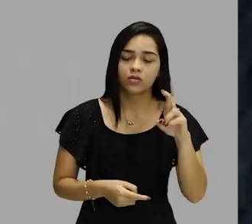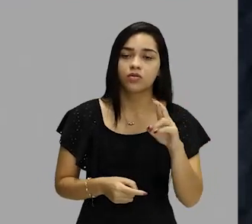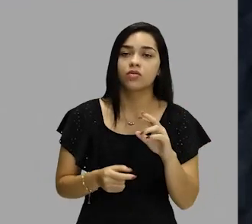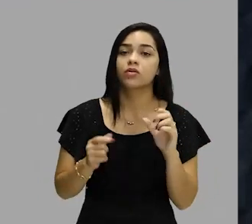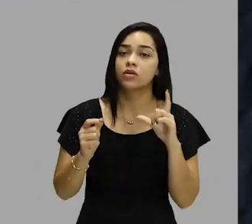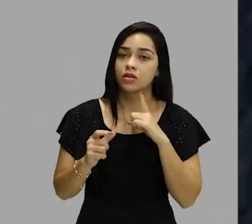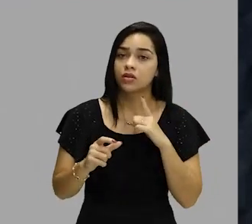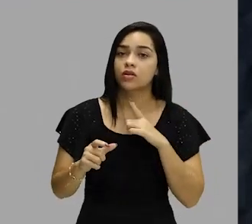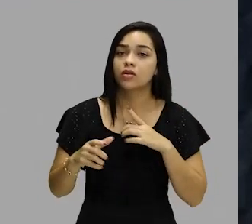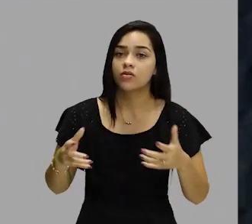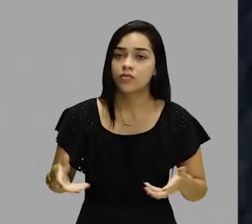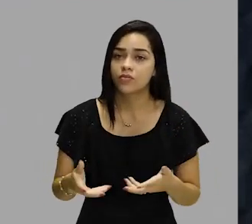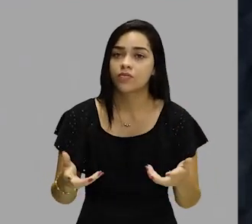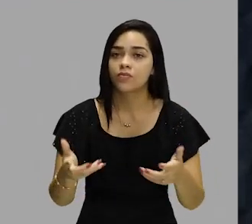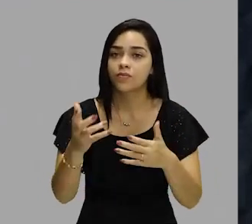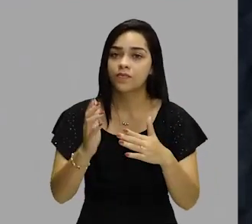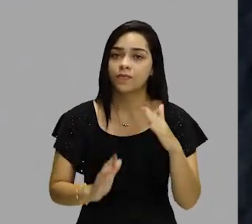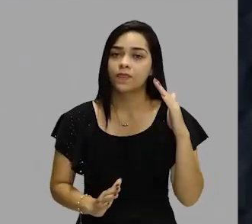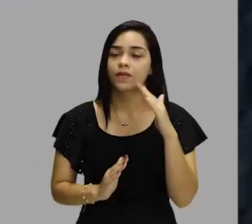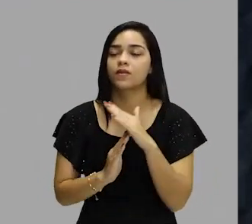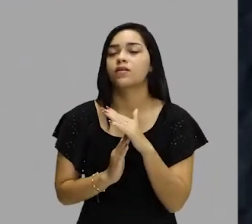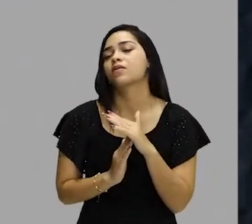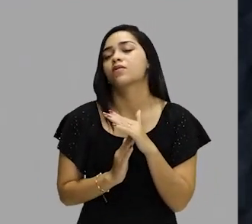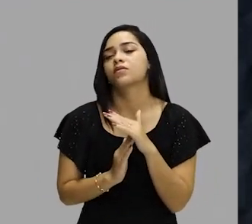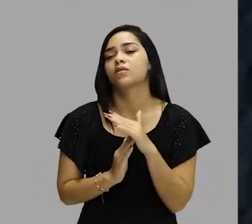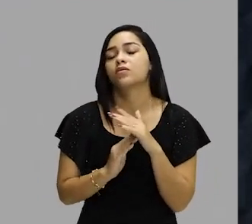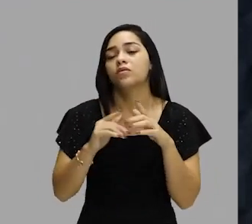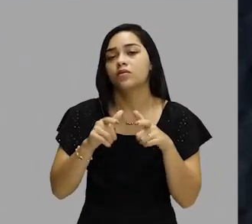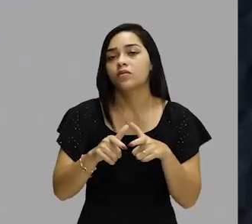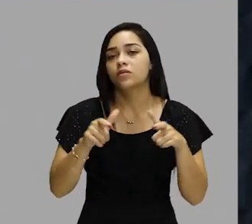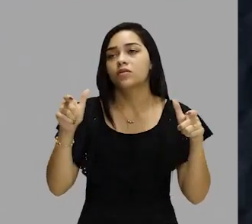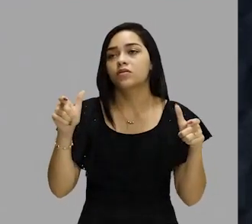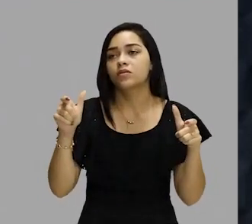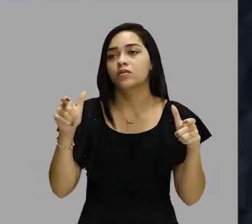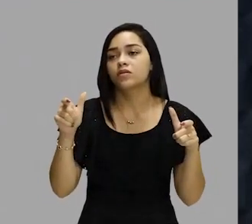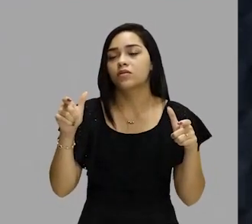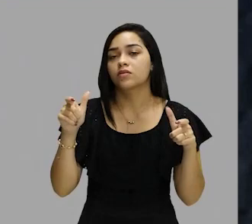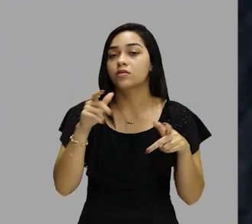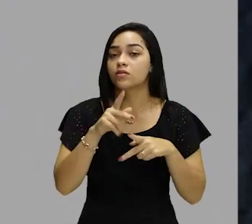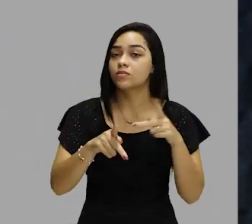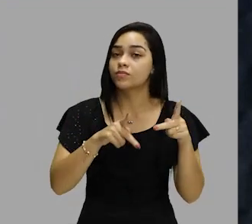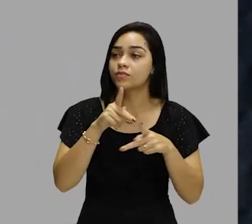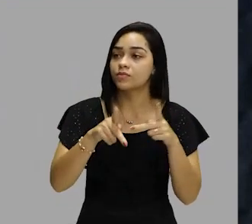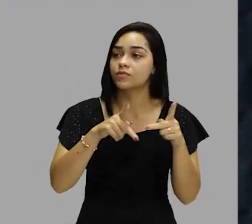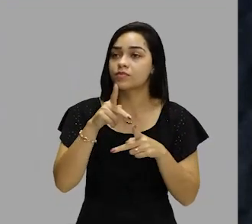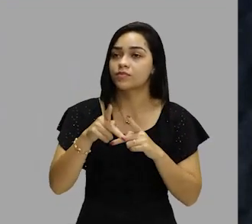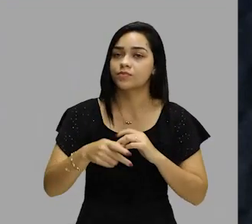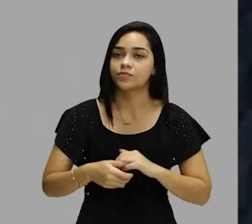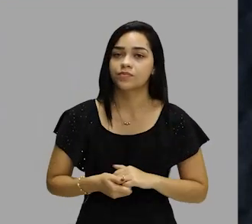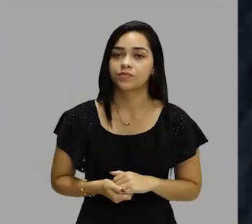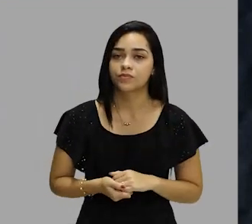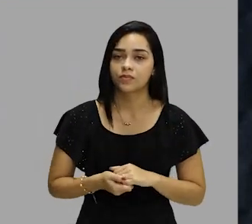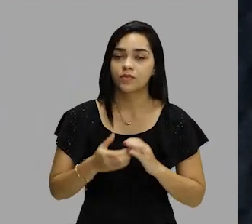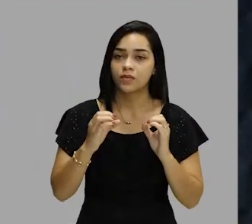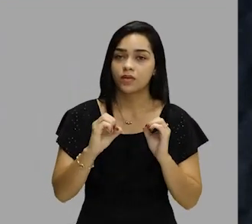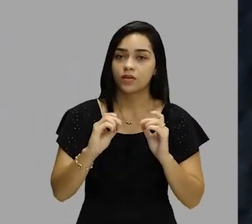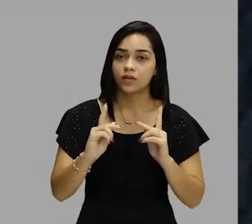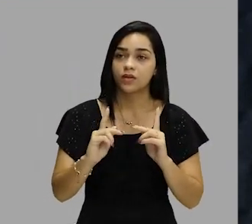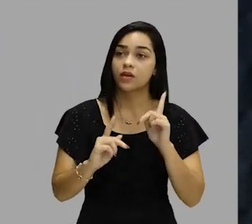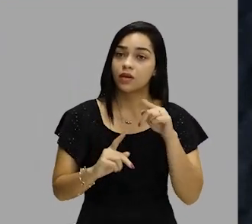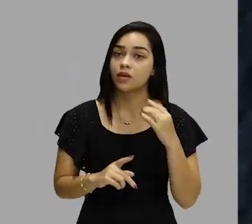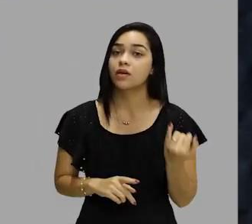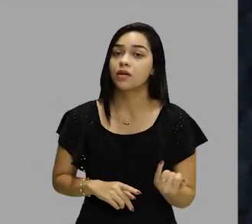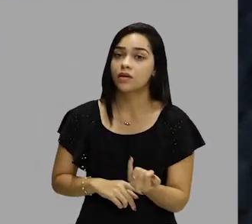que promovem essa limitação do crescimento das populações de seres vivos. Ok, pessoal? Isso que é